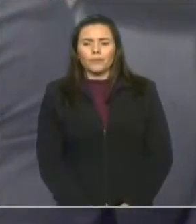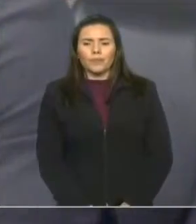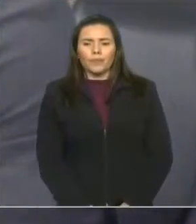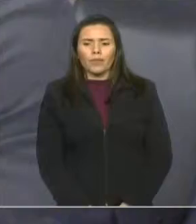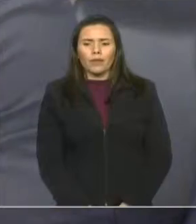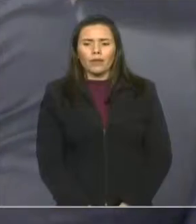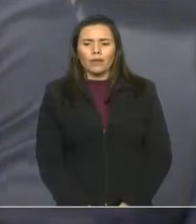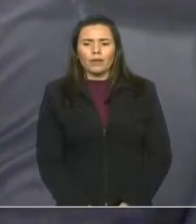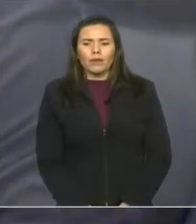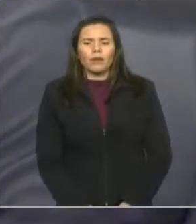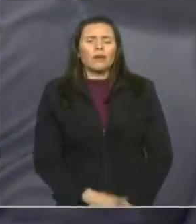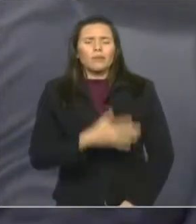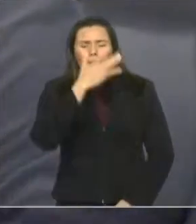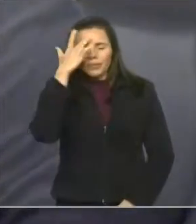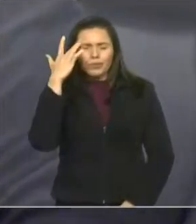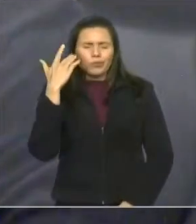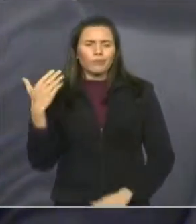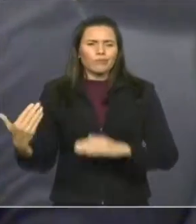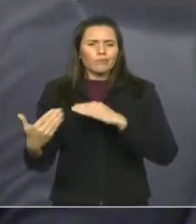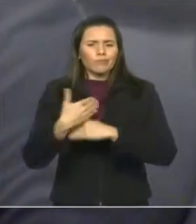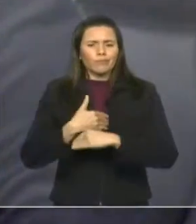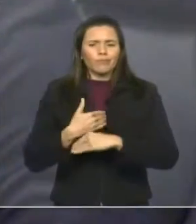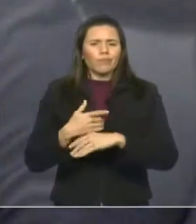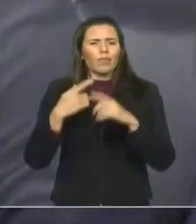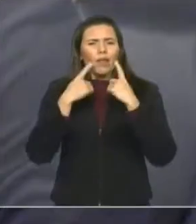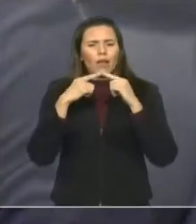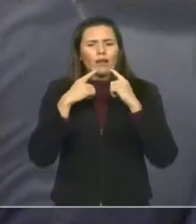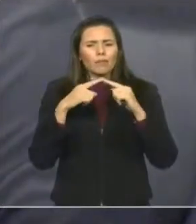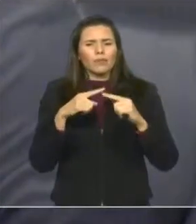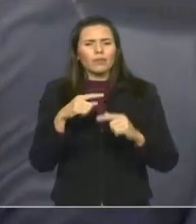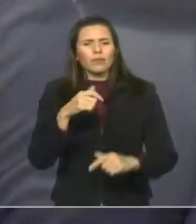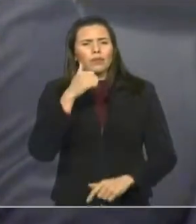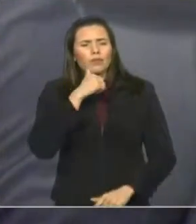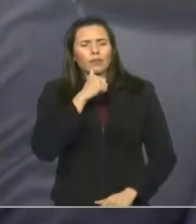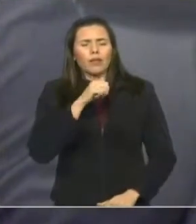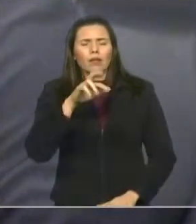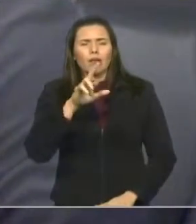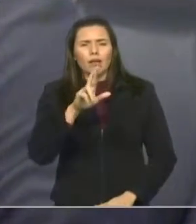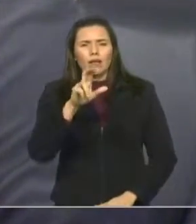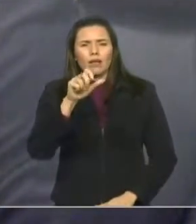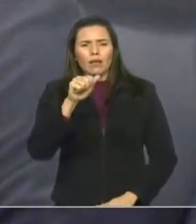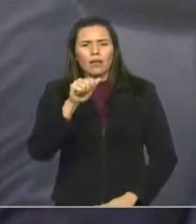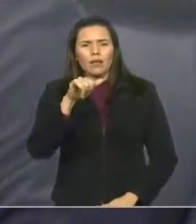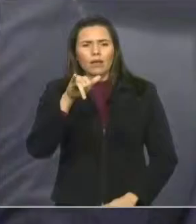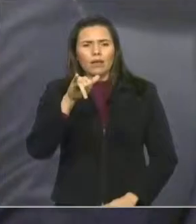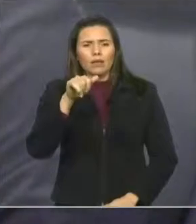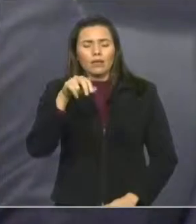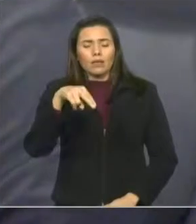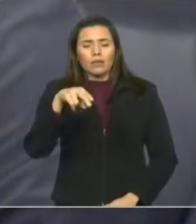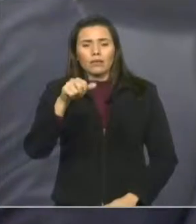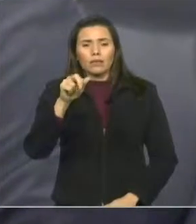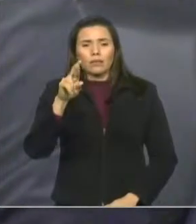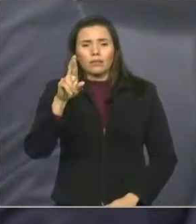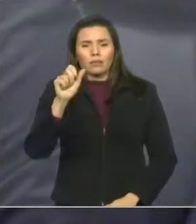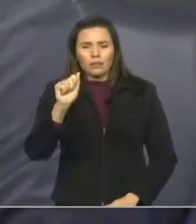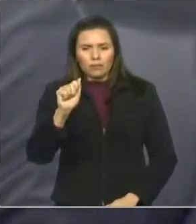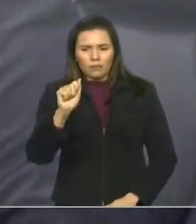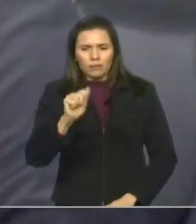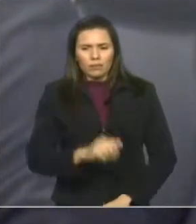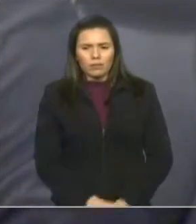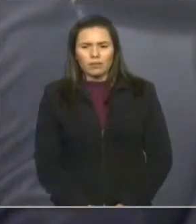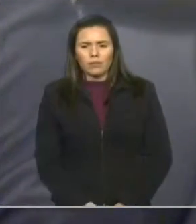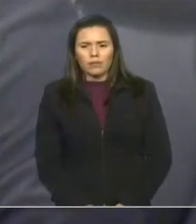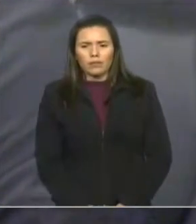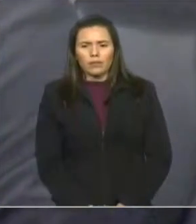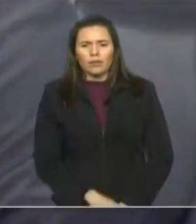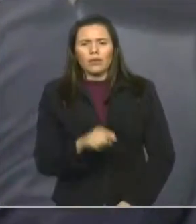recebi uma denúncia da consumidora Rainara Araújo Colver, ela que é síndica do condomínio